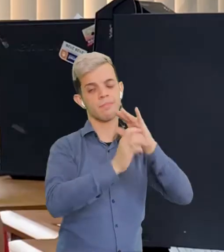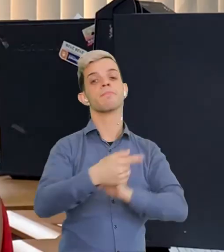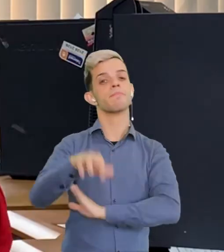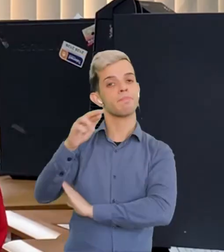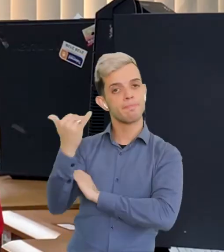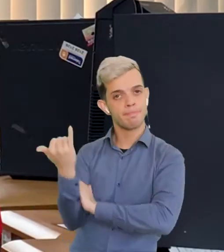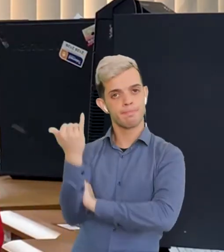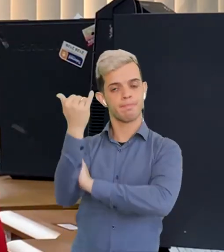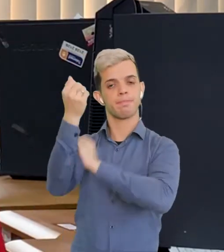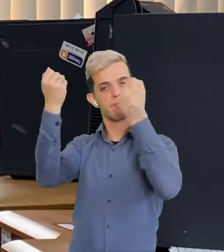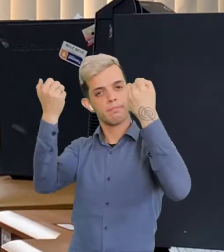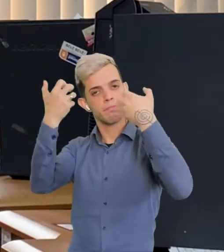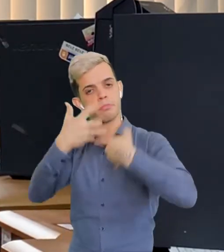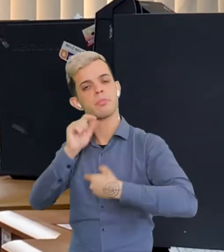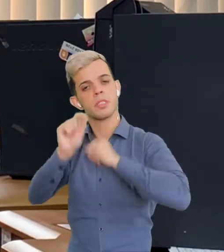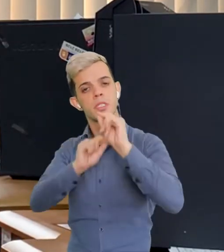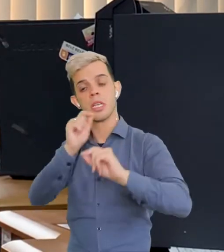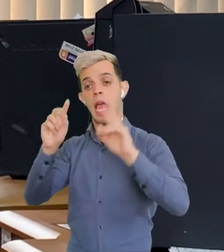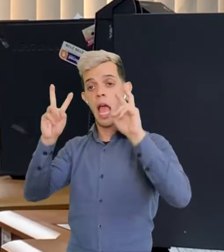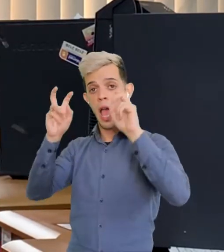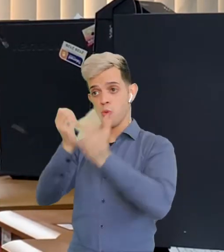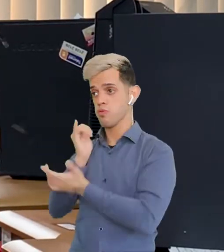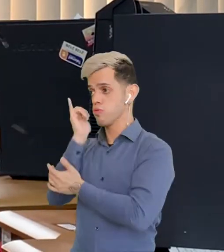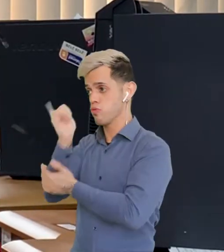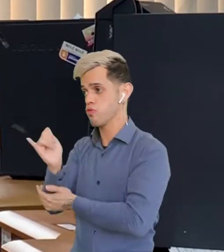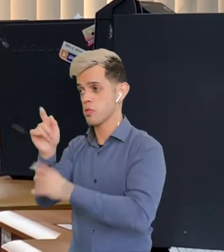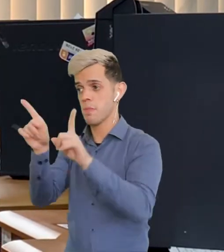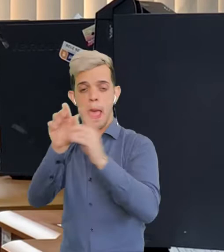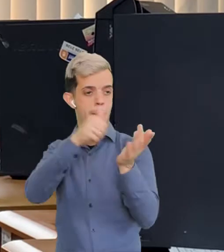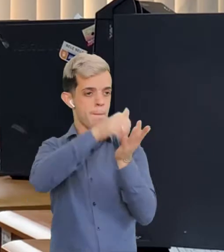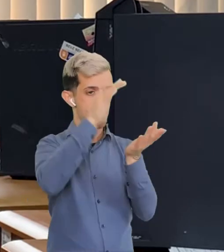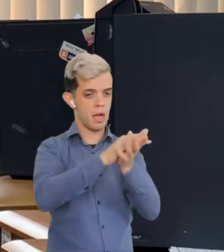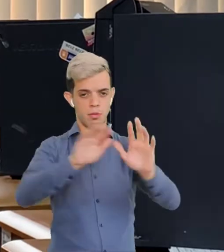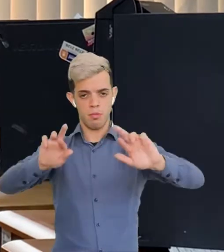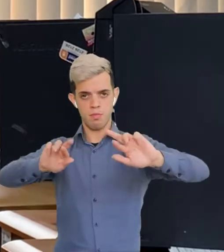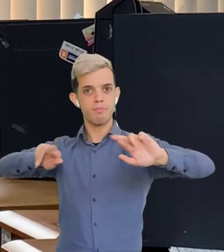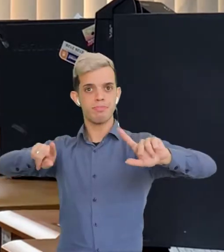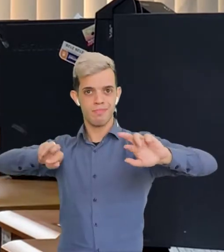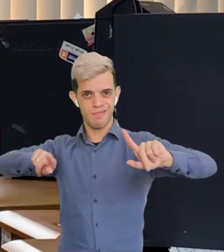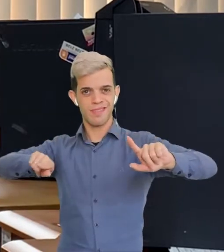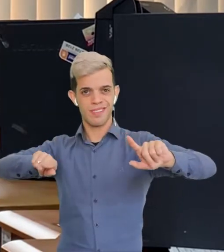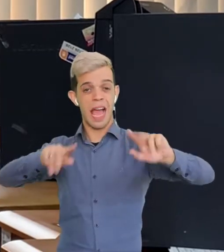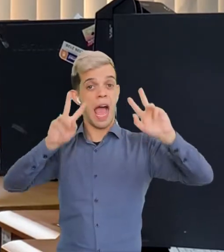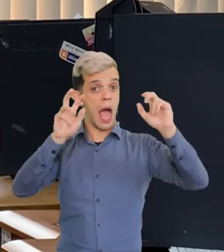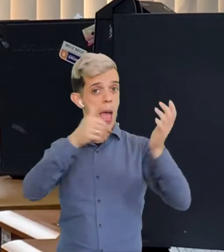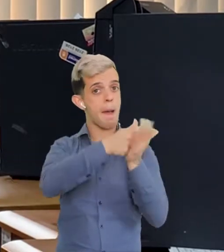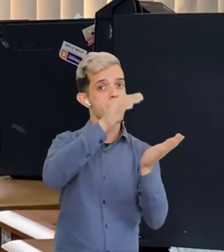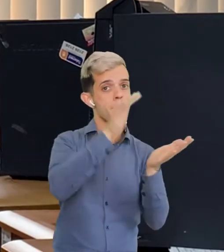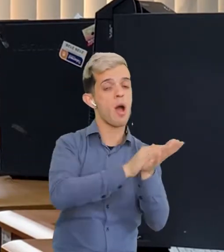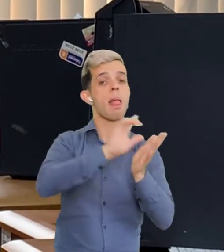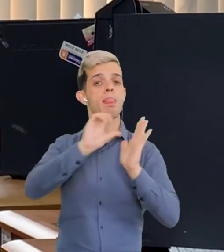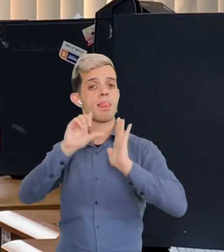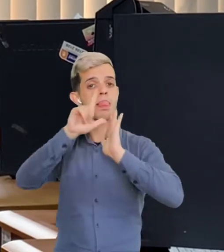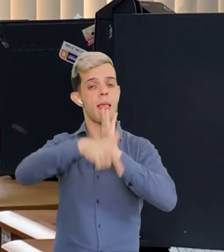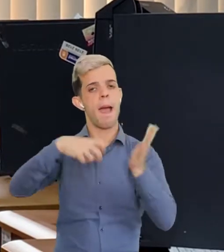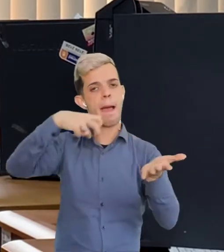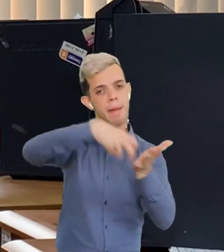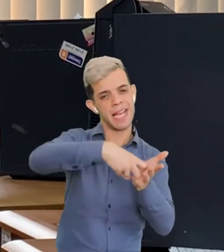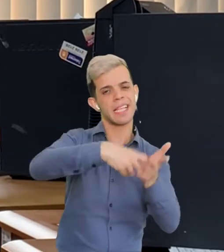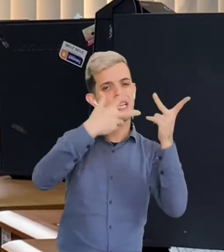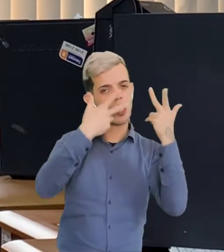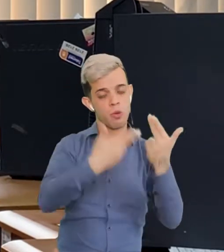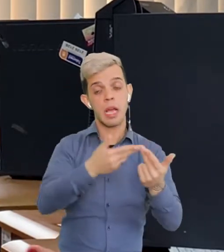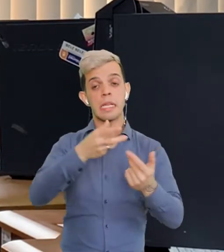É importante destacar que o auto de infração e a multa não são a mesma coisa. A multa, ela é a penalidade que vai ser